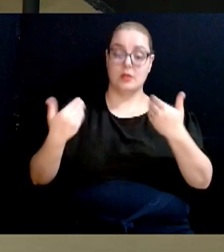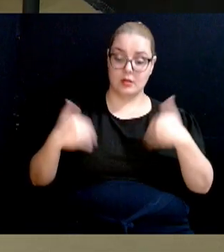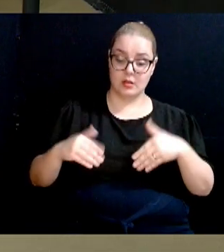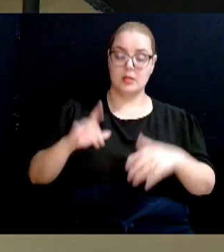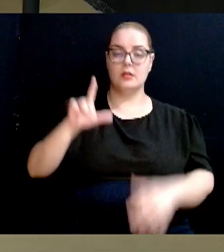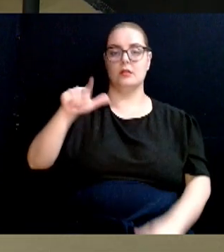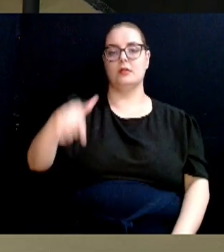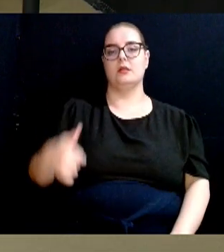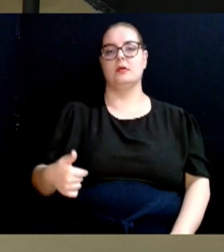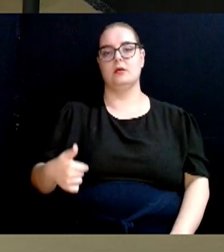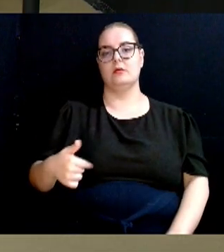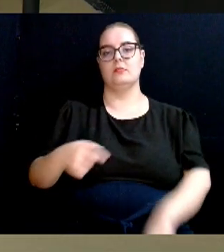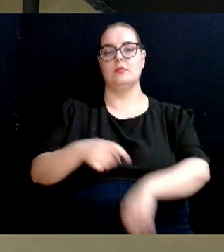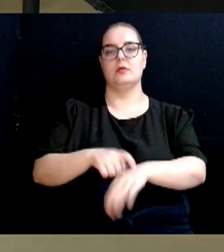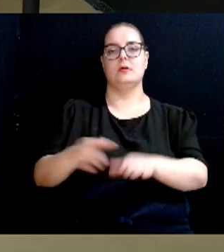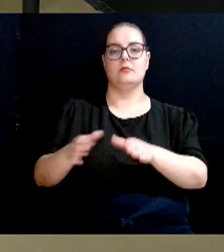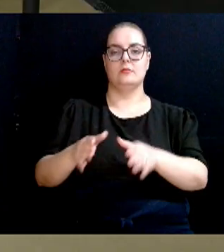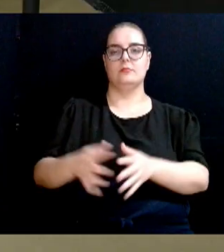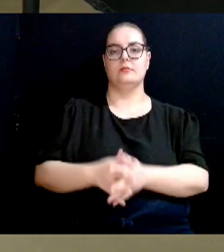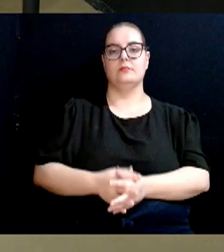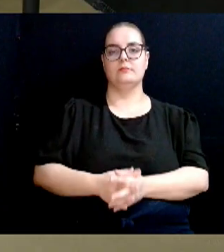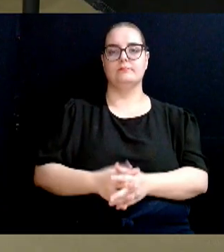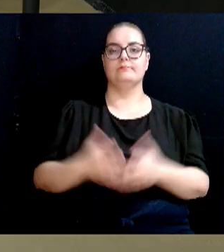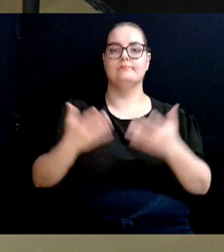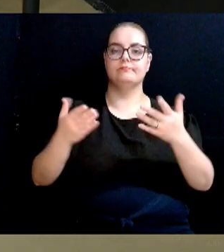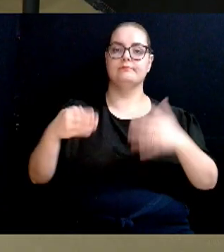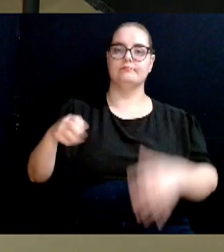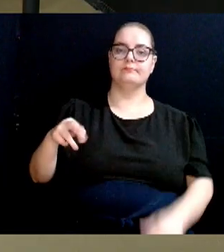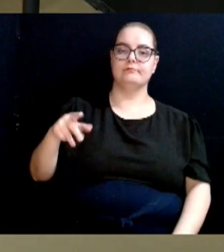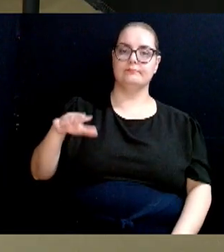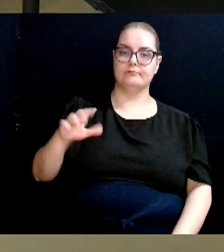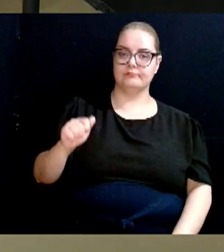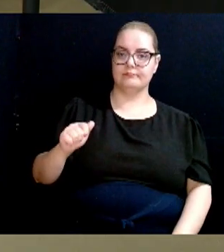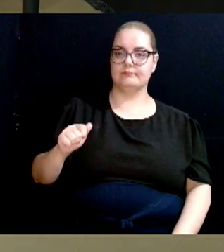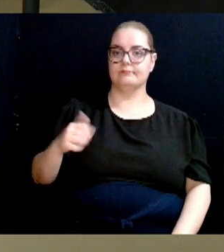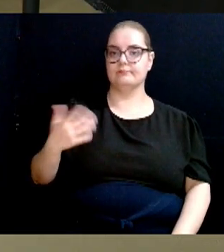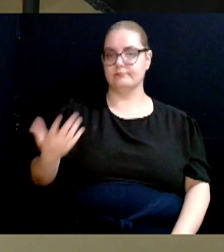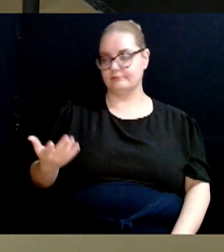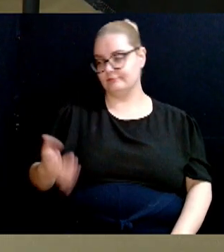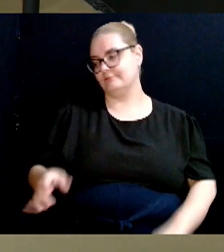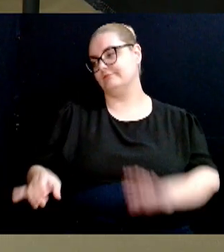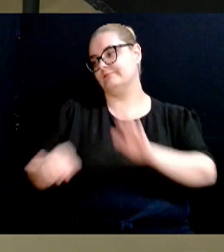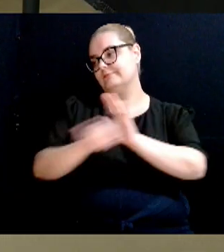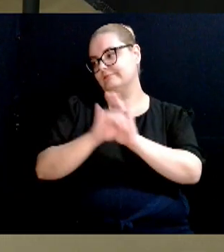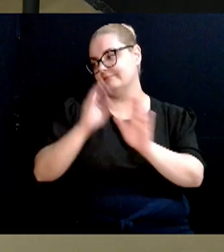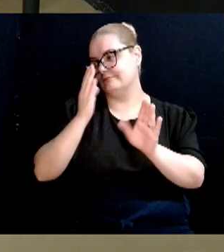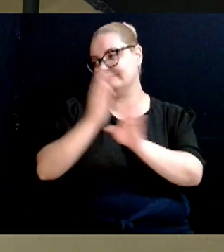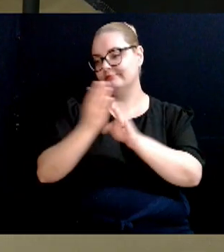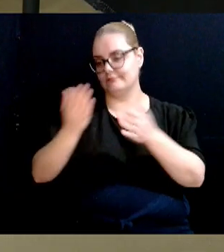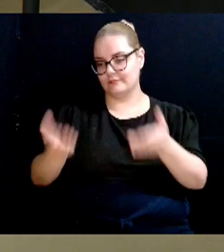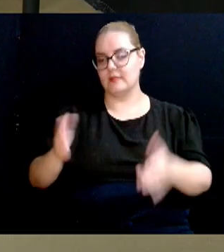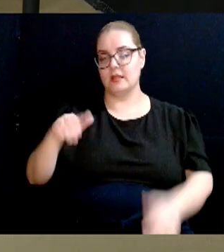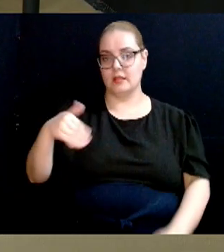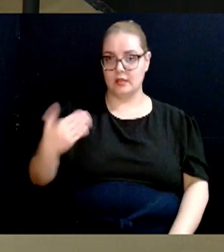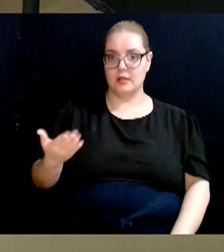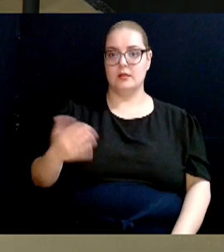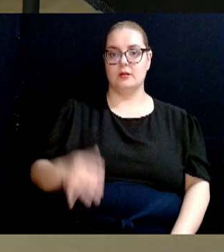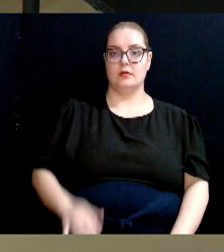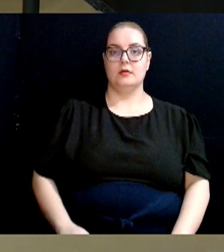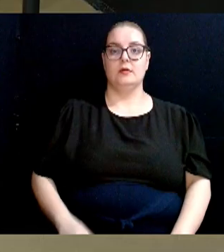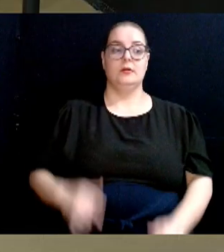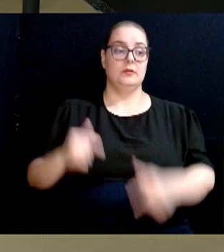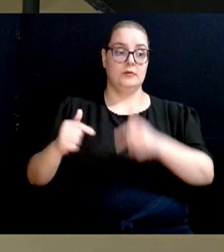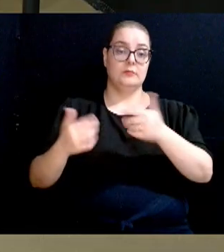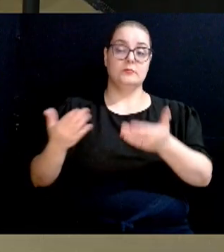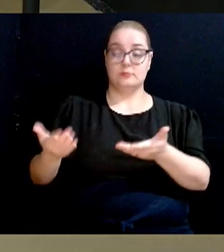desta fase? Então, Marcela, a gente acaba se identificando demais, não é? Quando a gente trabalha, no caso do